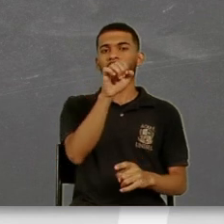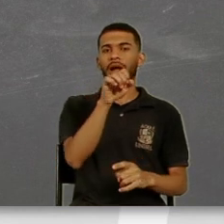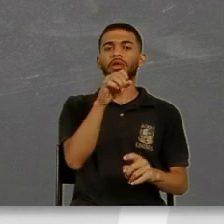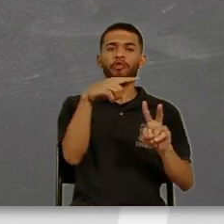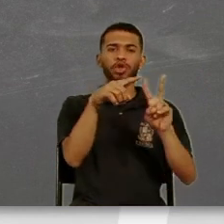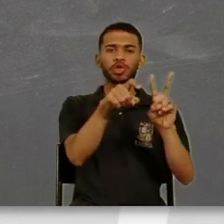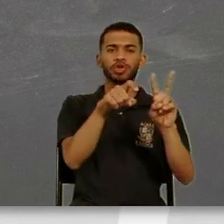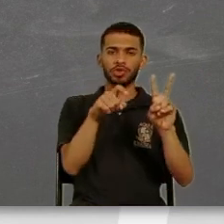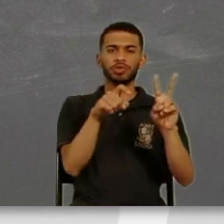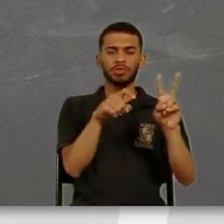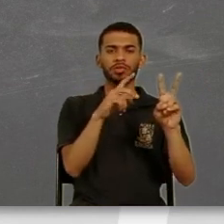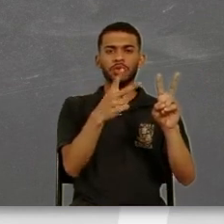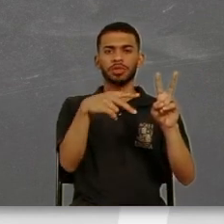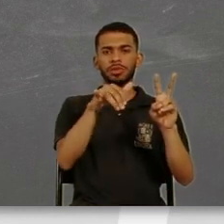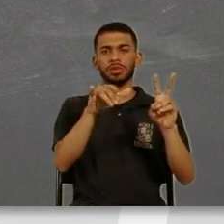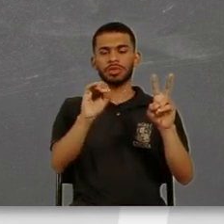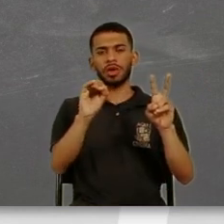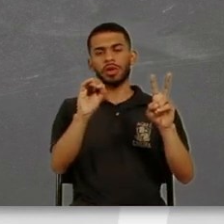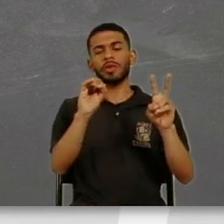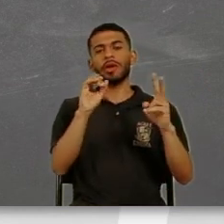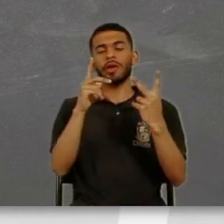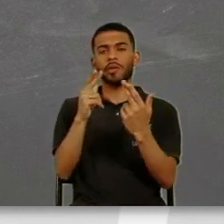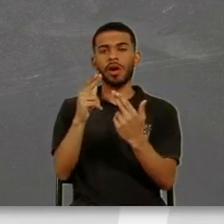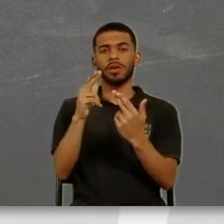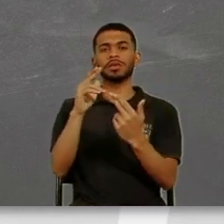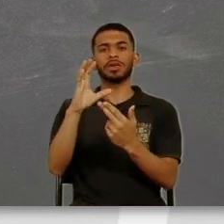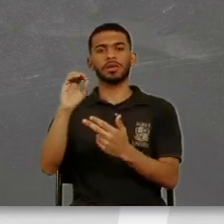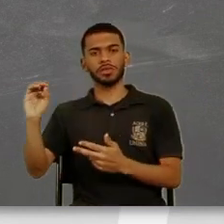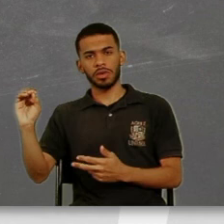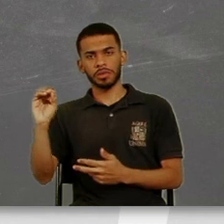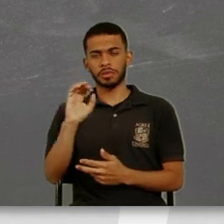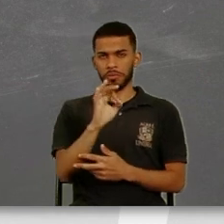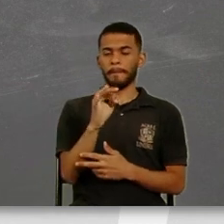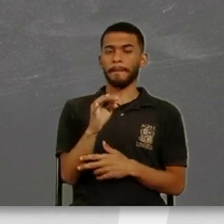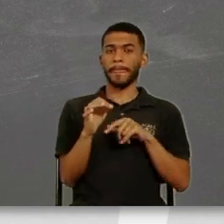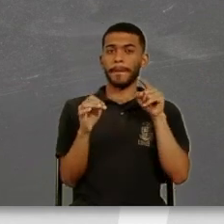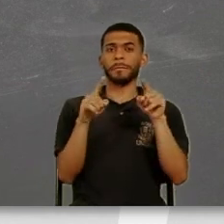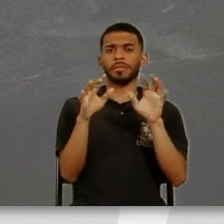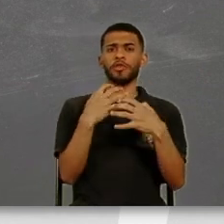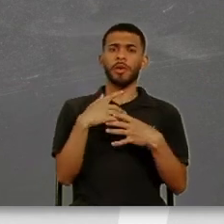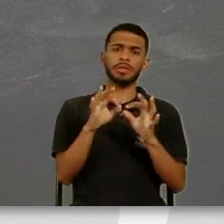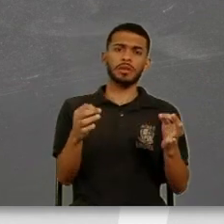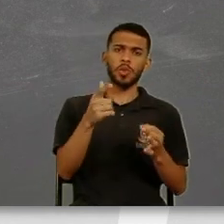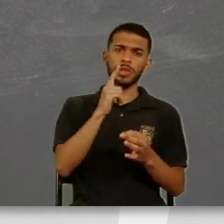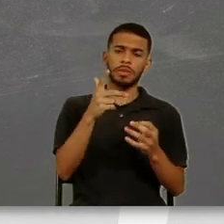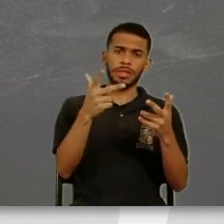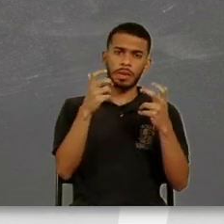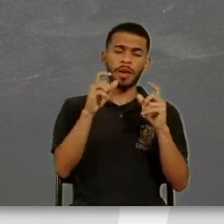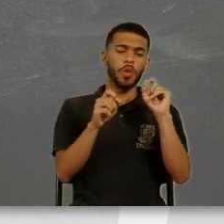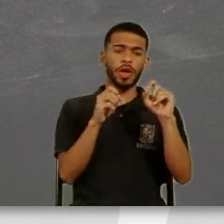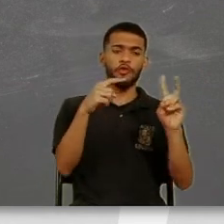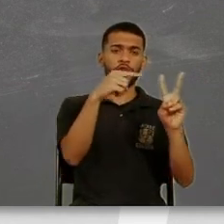x, 2y, 0 e igualar a 0, 0, 0. Aqui, uma forma simples de você ver é pegar